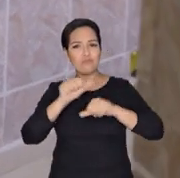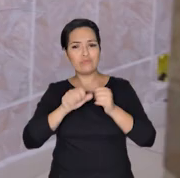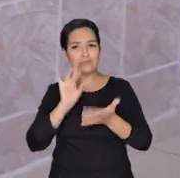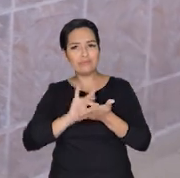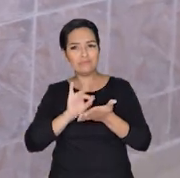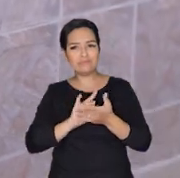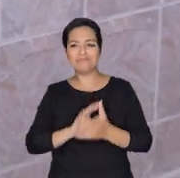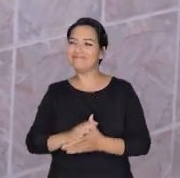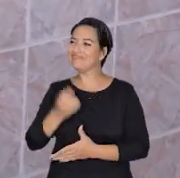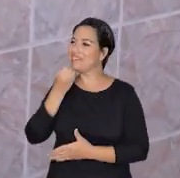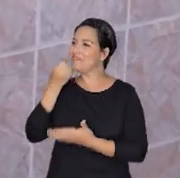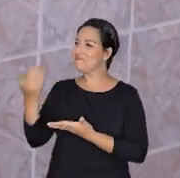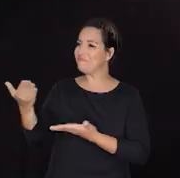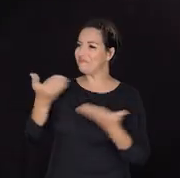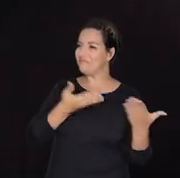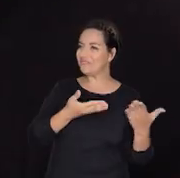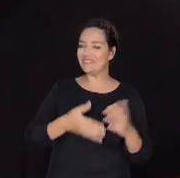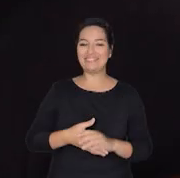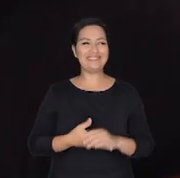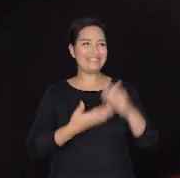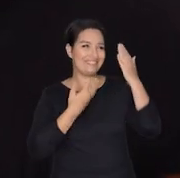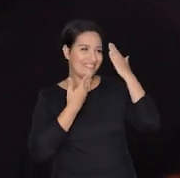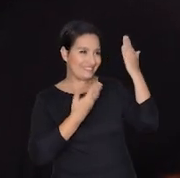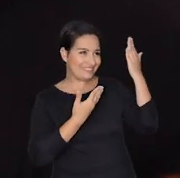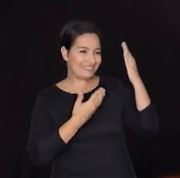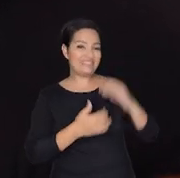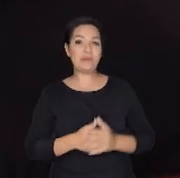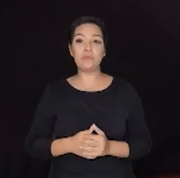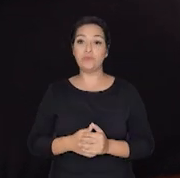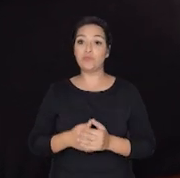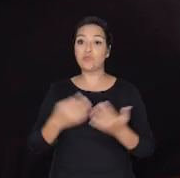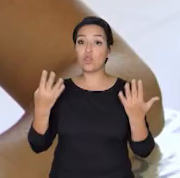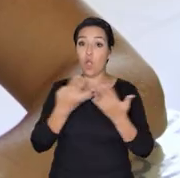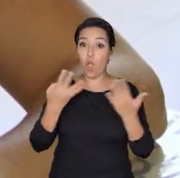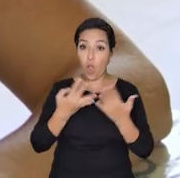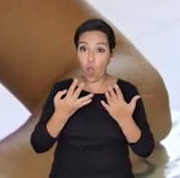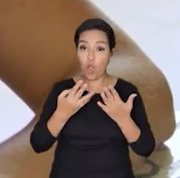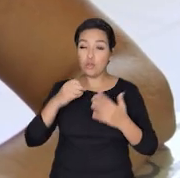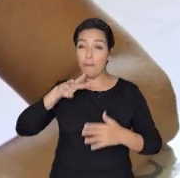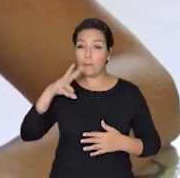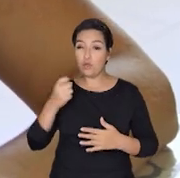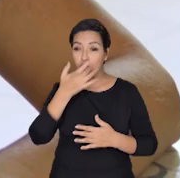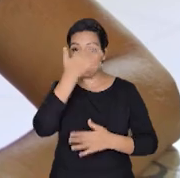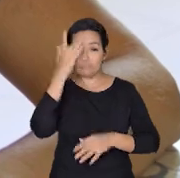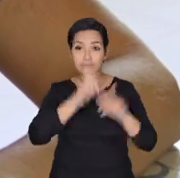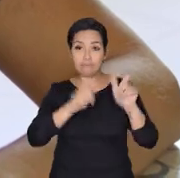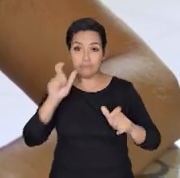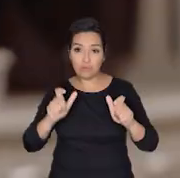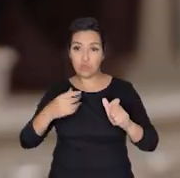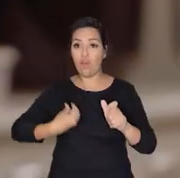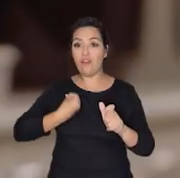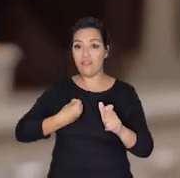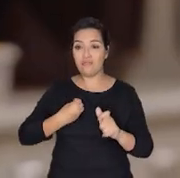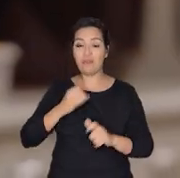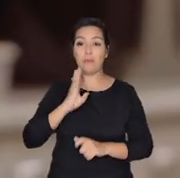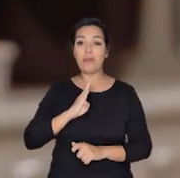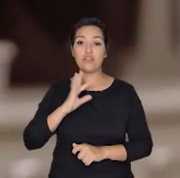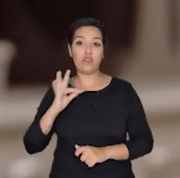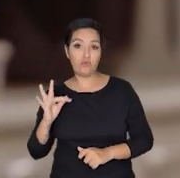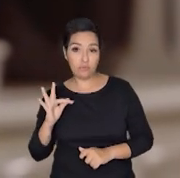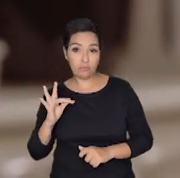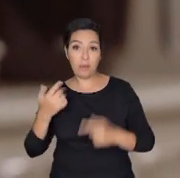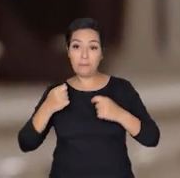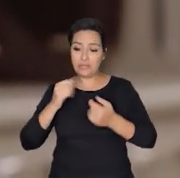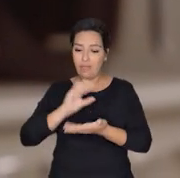bem-vindo. Obrigado. São 4 milhões de pessoas vivendo na Baixada hoje. Sim. A Baixada tem que estar no orçamento. Vamos investir na Baixada